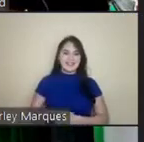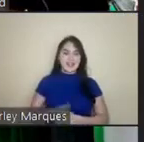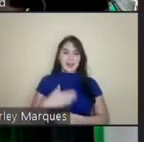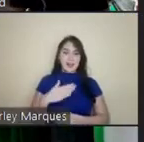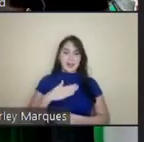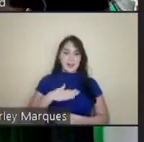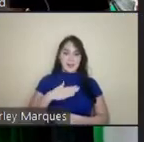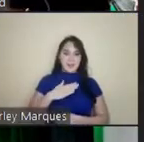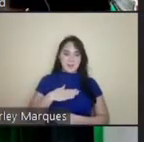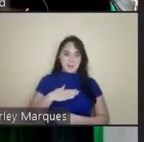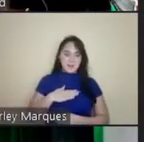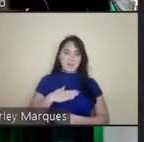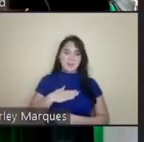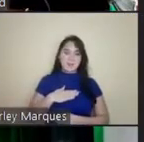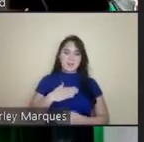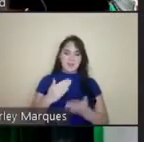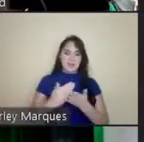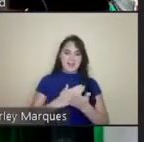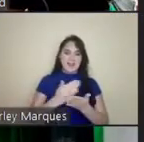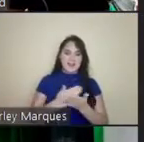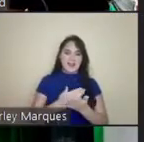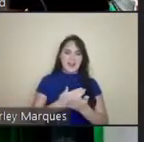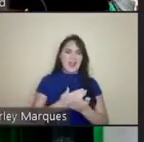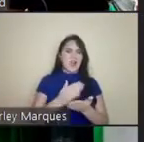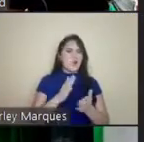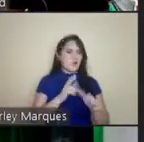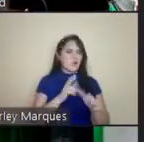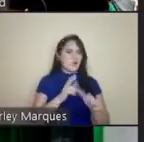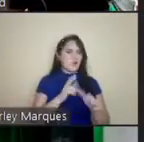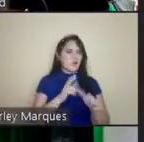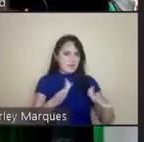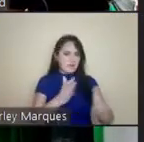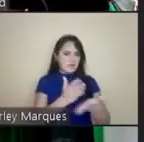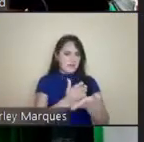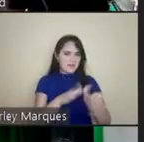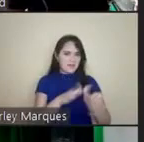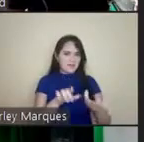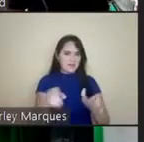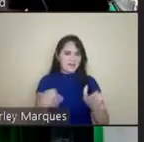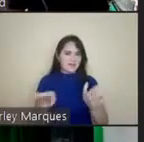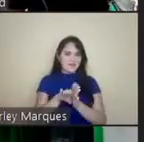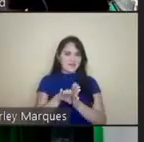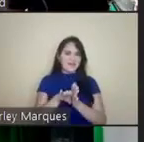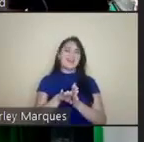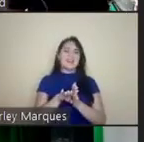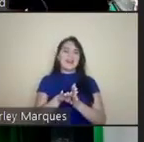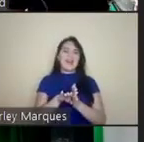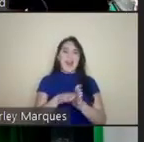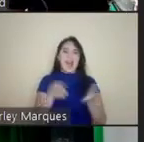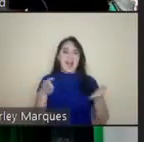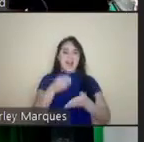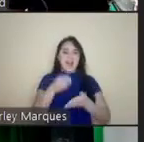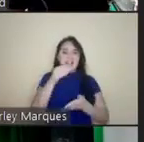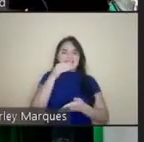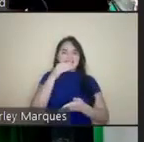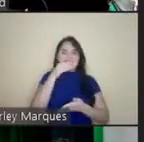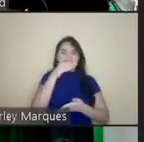Então, tu vai chegar aqui assim que acabar a pandemia. E tá quente como o diabo e dá aquele estouro de chuva que alaga a